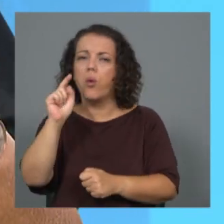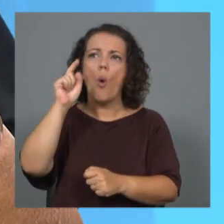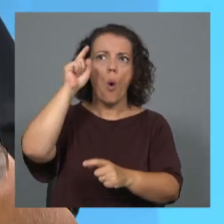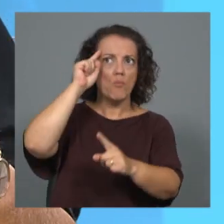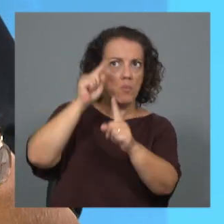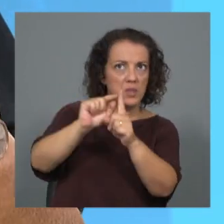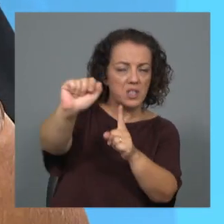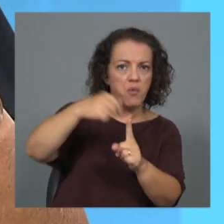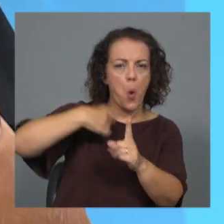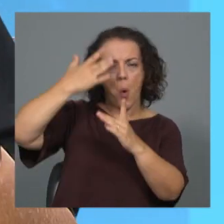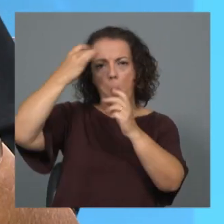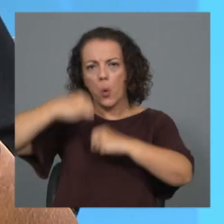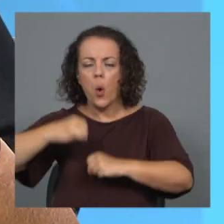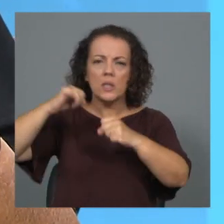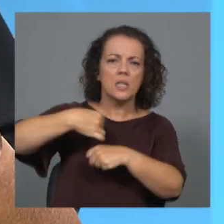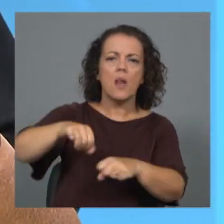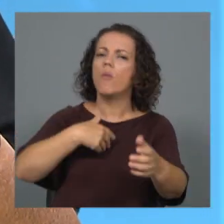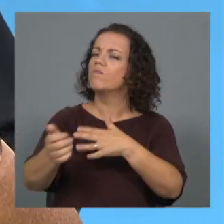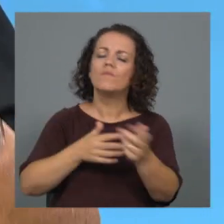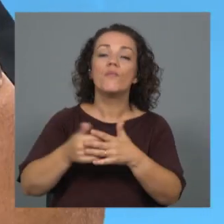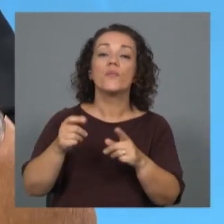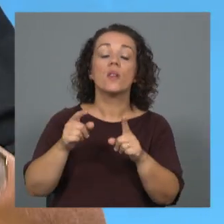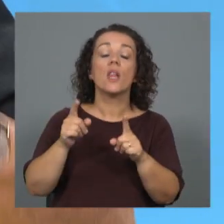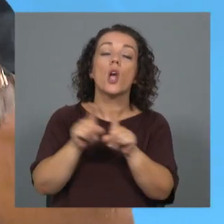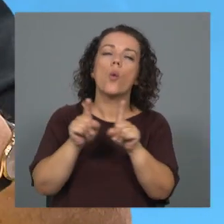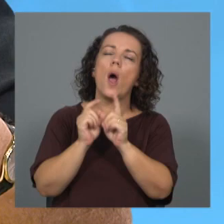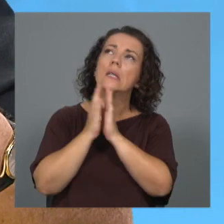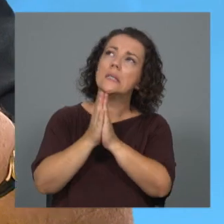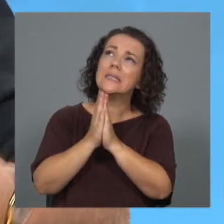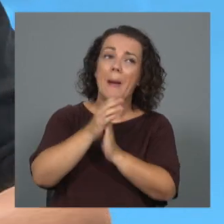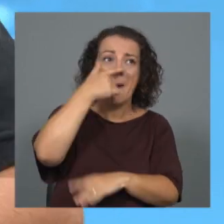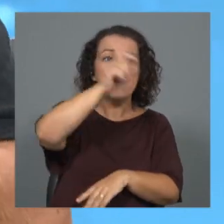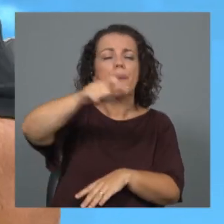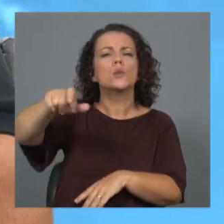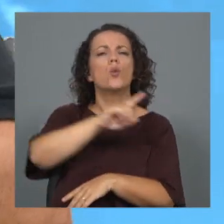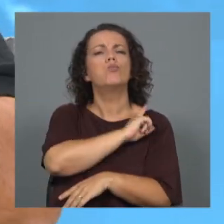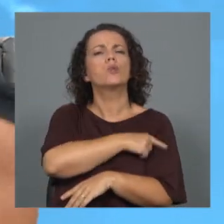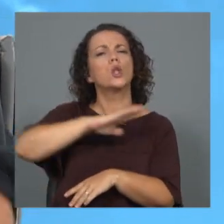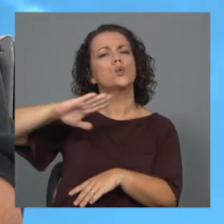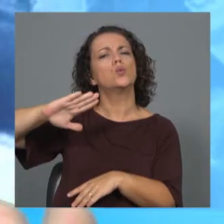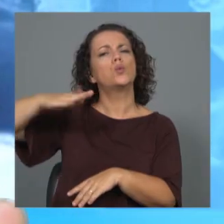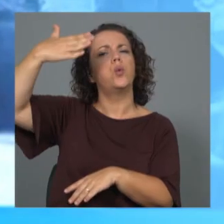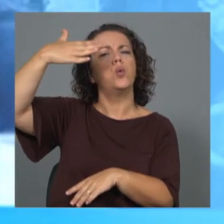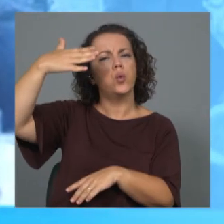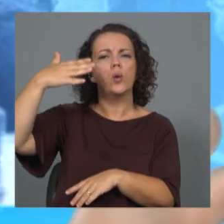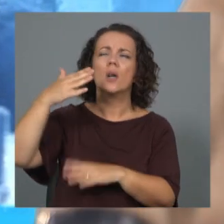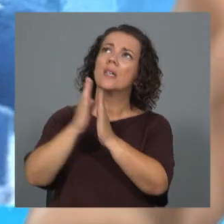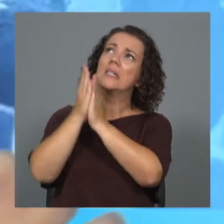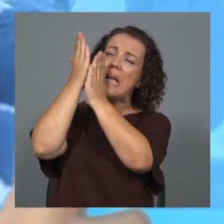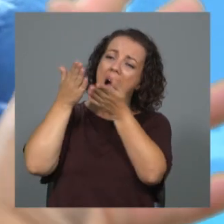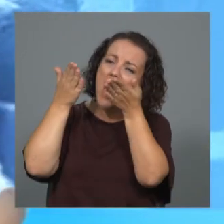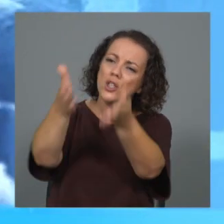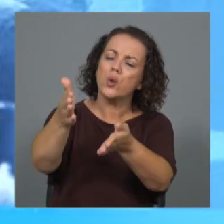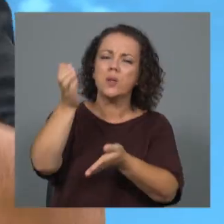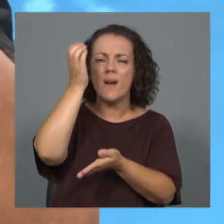que tenham mais autoridade e capacidade de intervenção ajudem as pessoas, quer dizer,